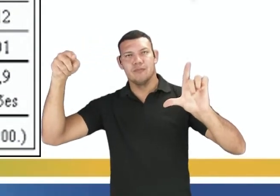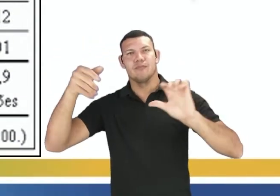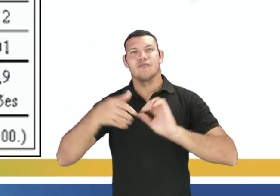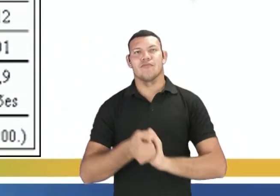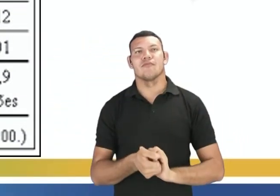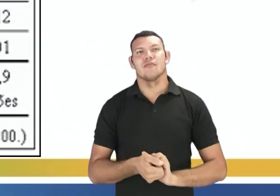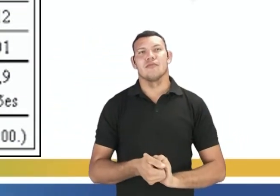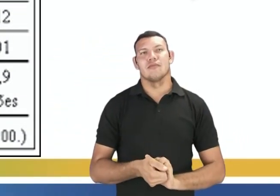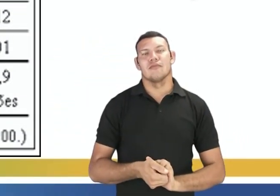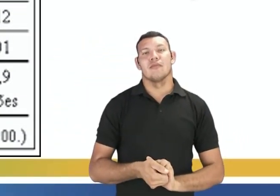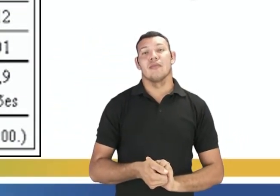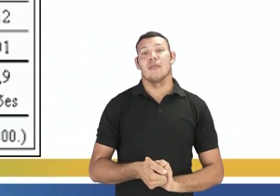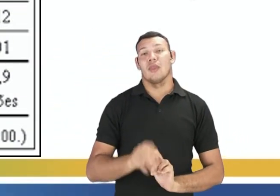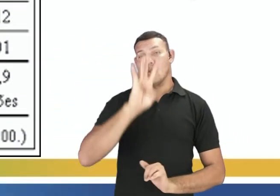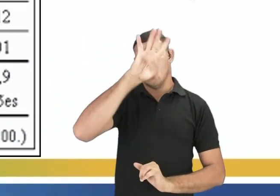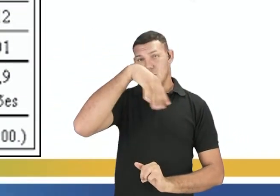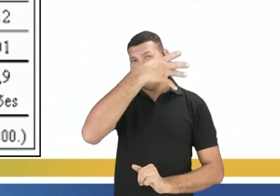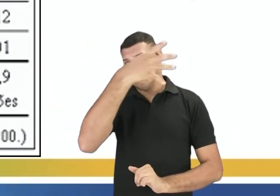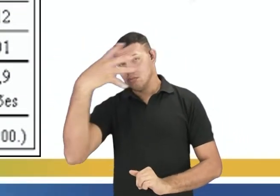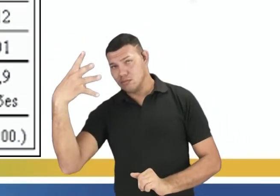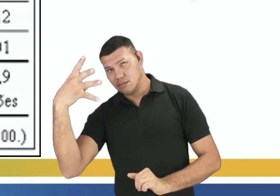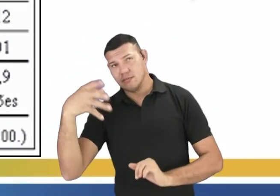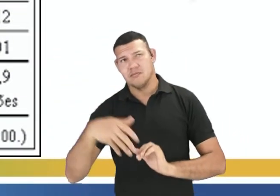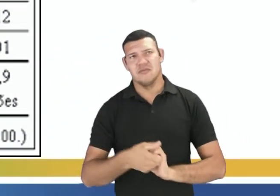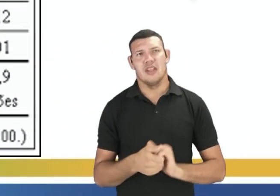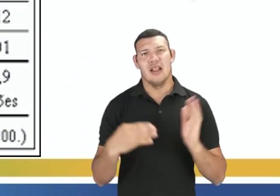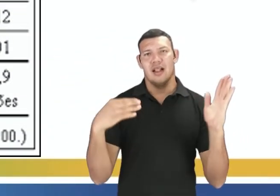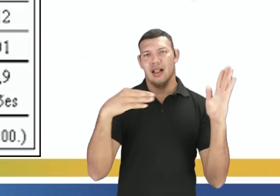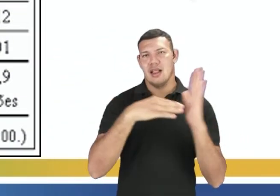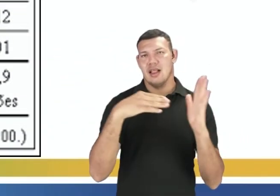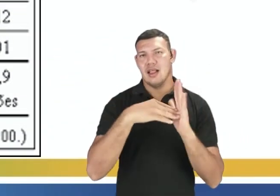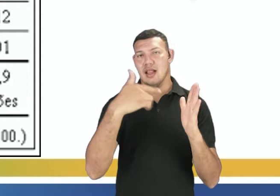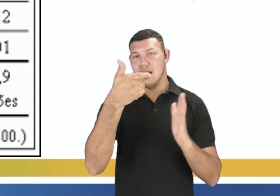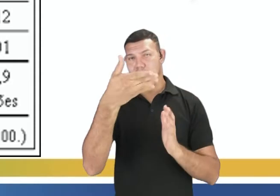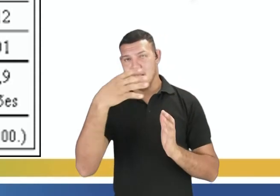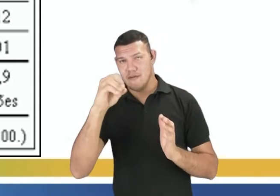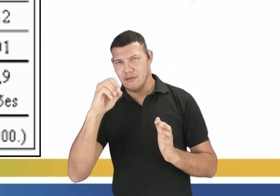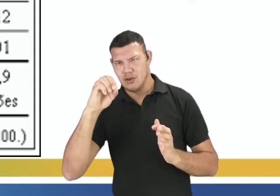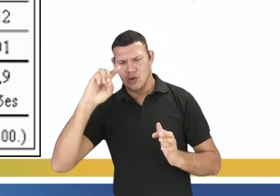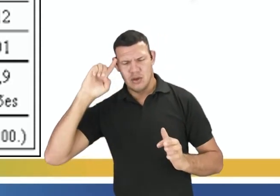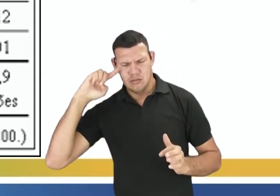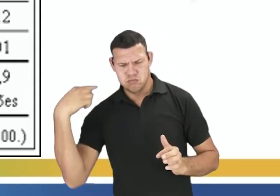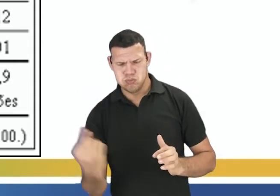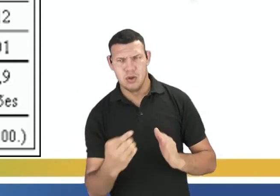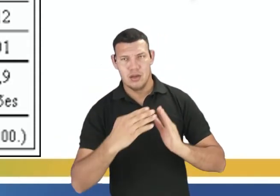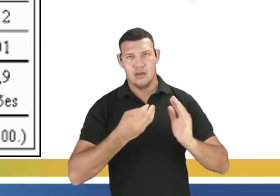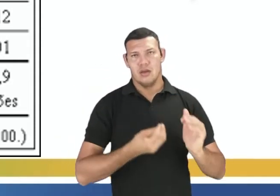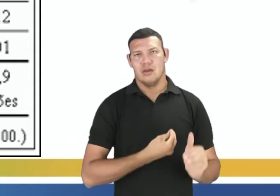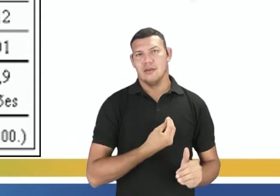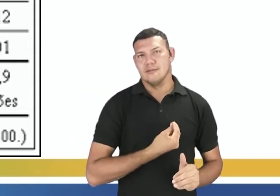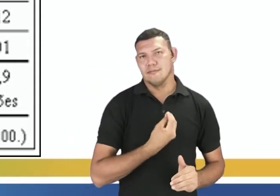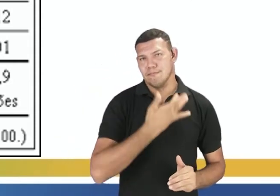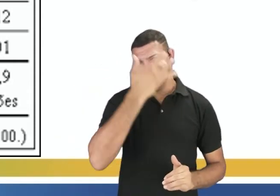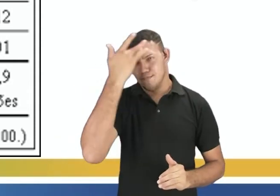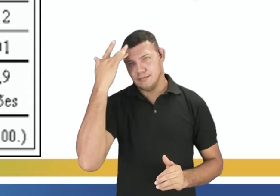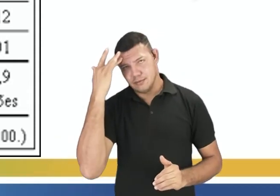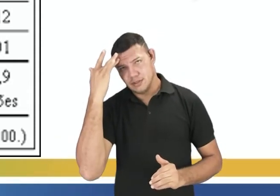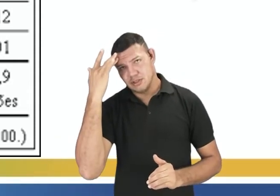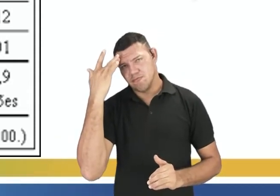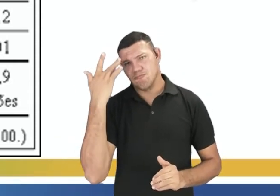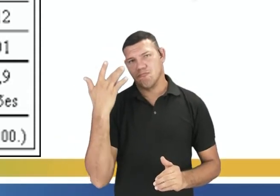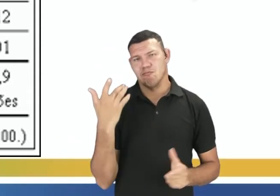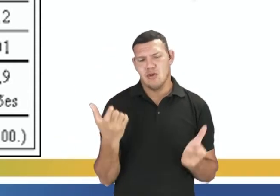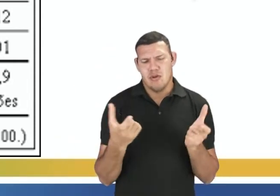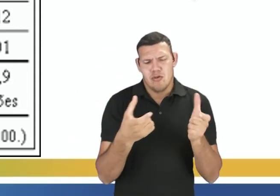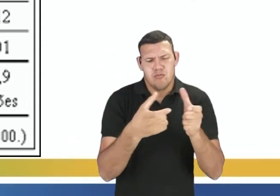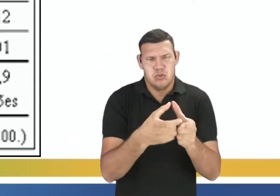cidade, né? Segundo o gráfico aqui, até 20 mil habitantes, né, é uma cidade pequena, né, de 10 a 50 mil habitantes, já está numa